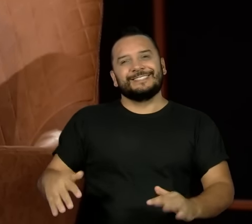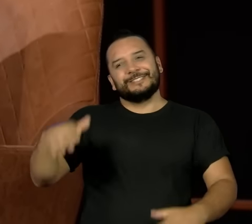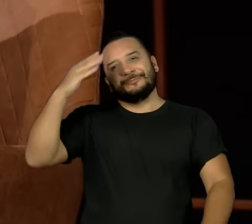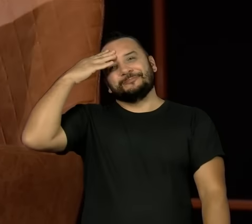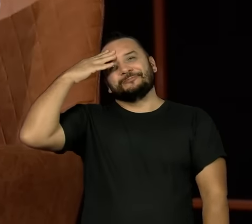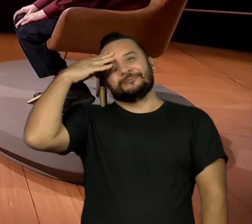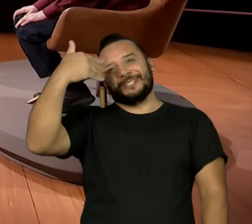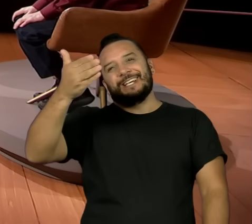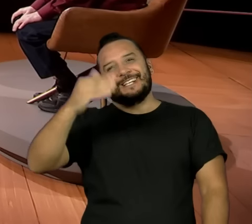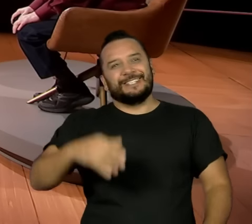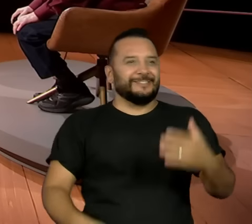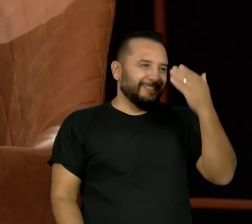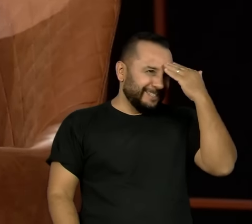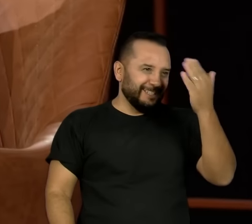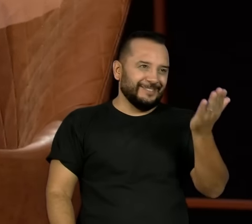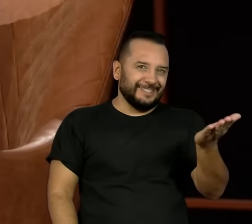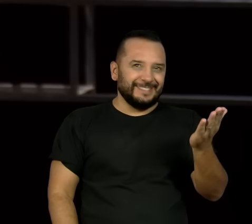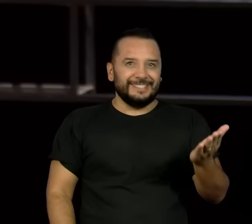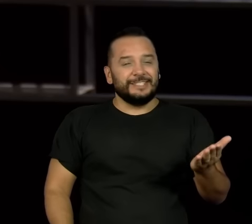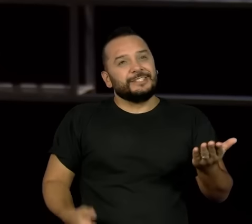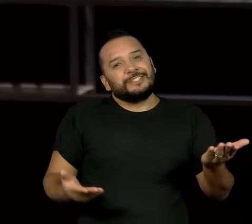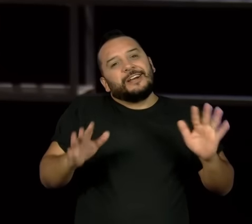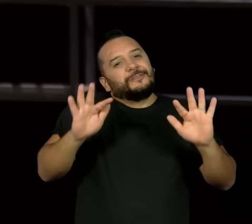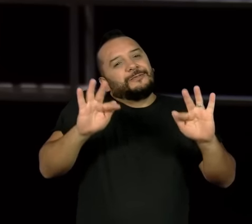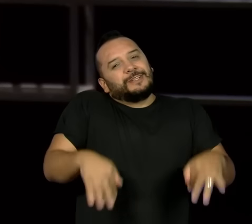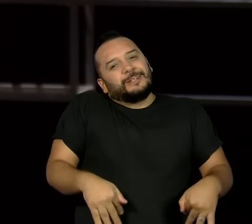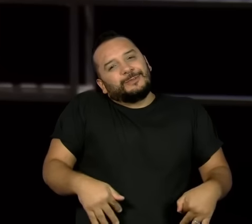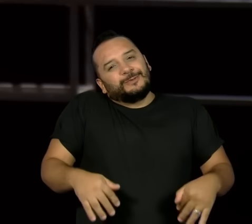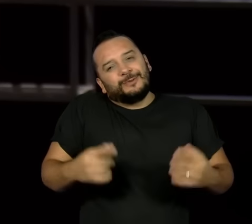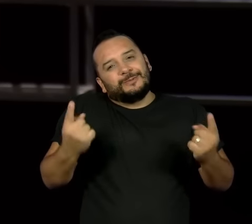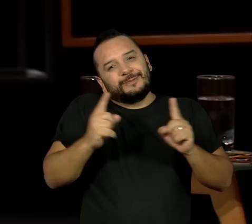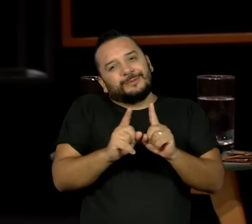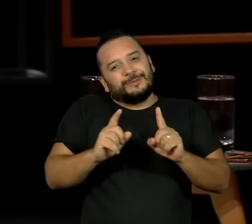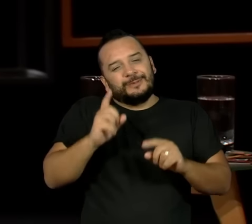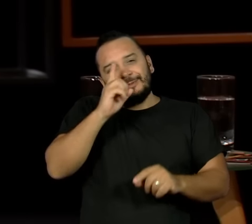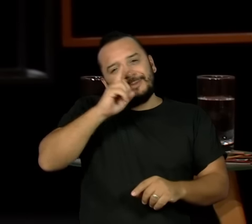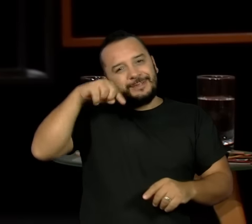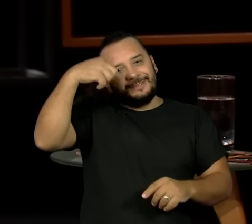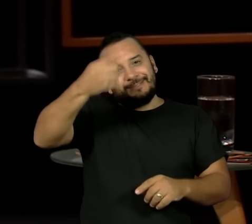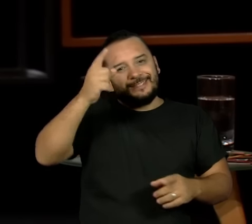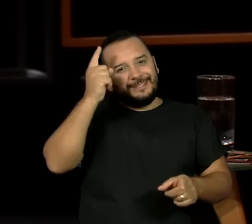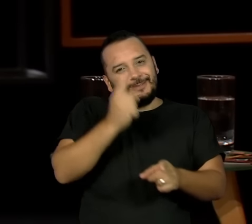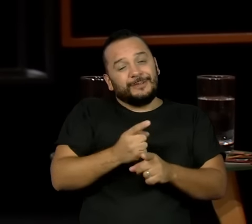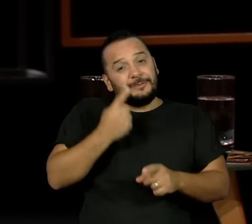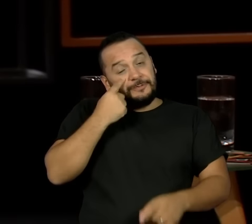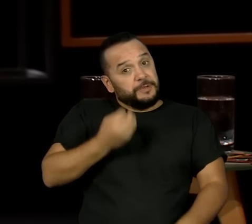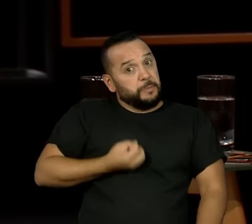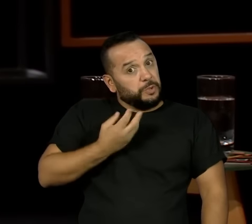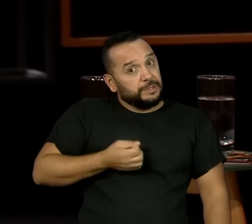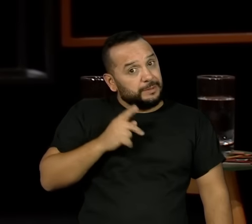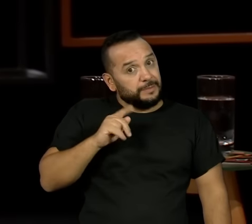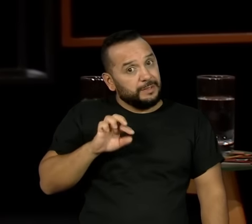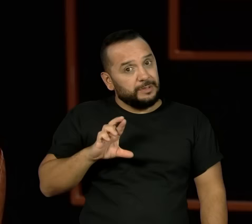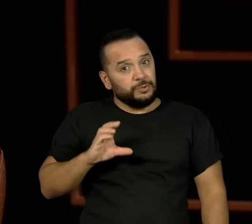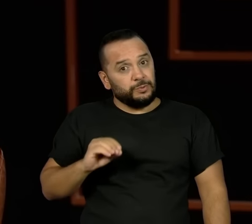obrigado. Obrigada a você. Bom, a gente fica por aqui e se vê no próximo domingo. Até lá e ficamos com a poesia do Pedro